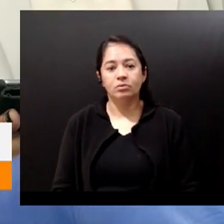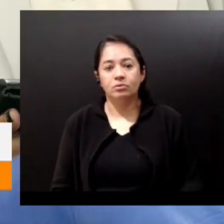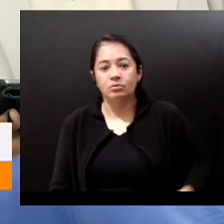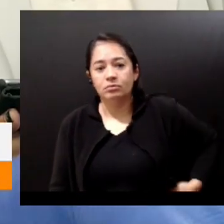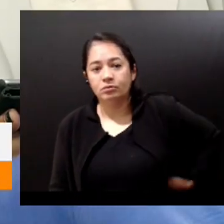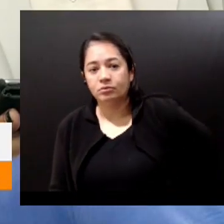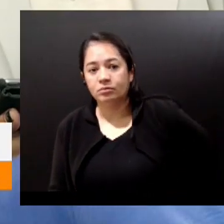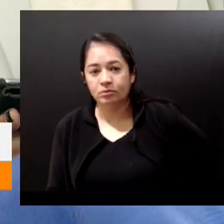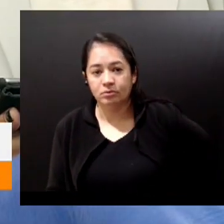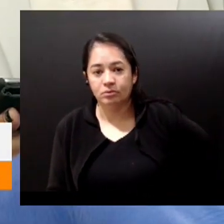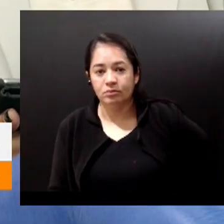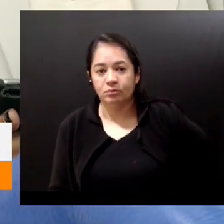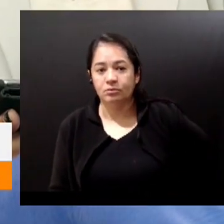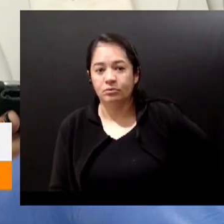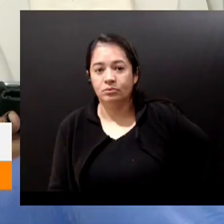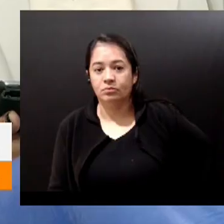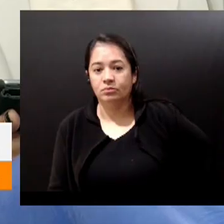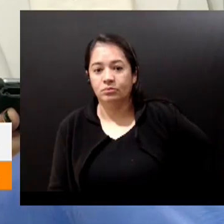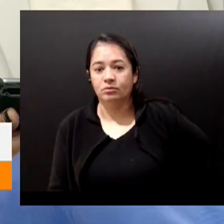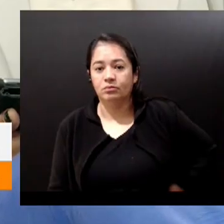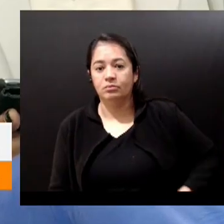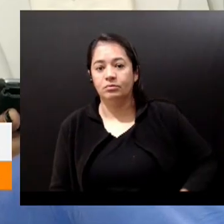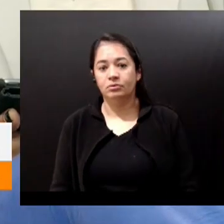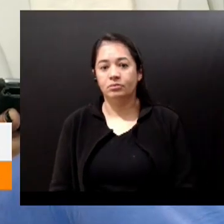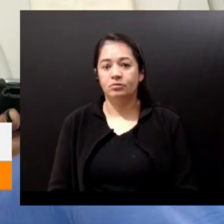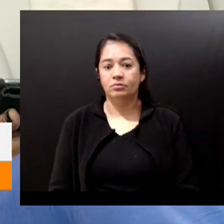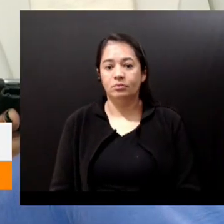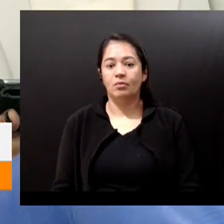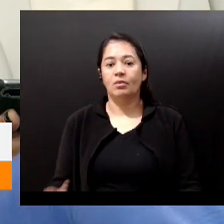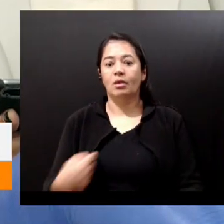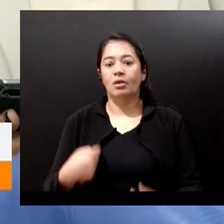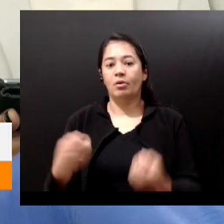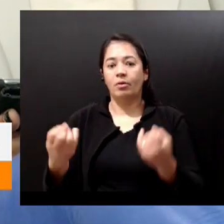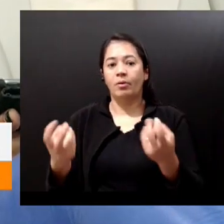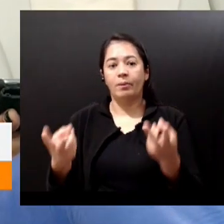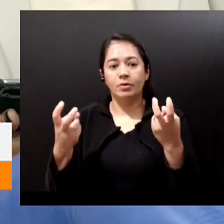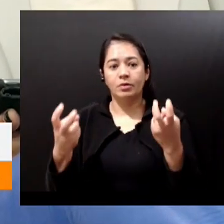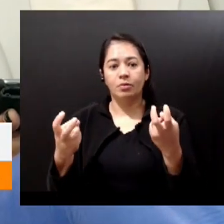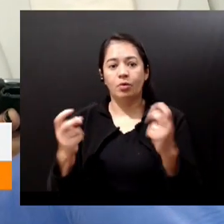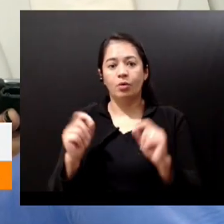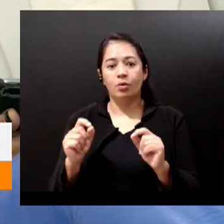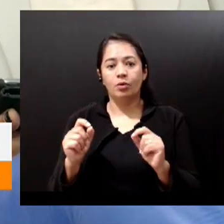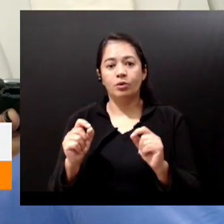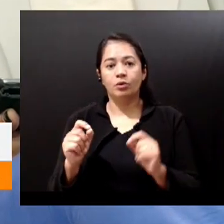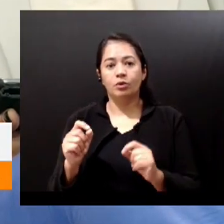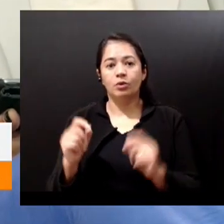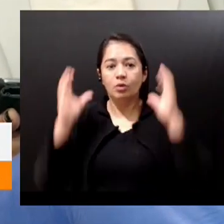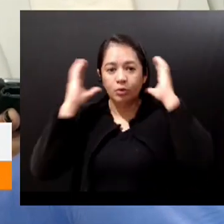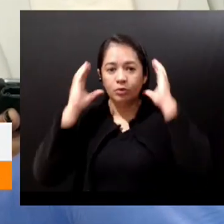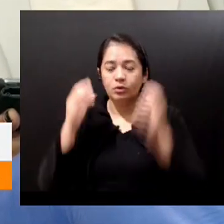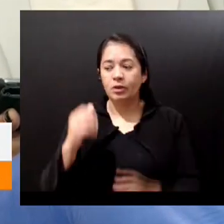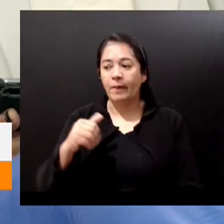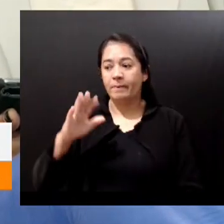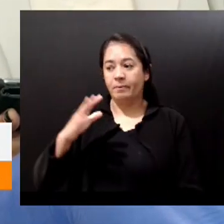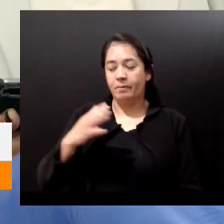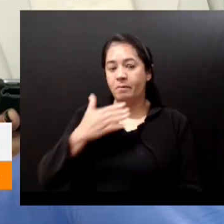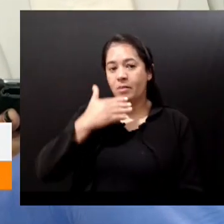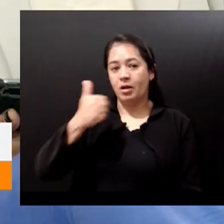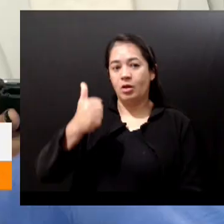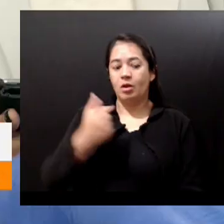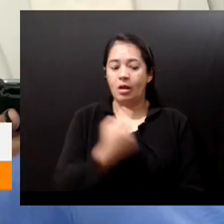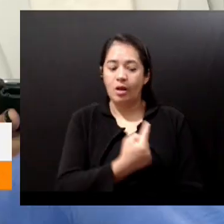balada. Então, eu vejo o fone de ouvido de forma mais positiva, né, para que cada um tenha aí o